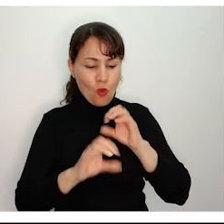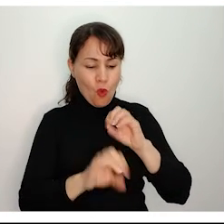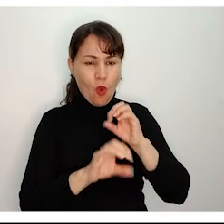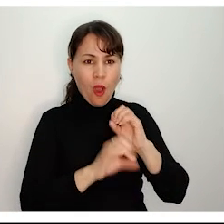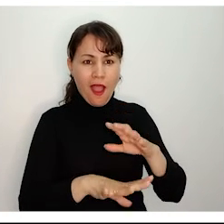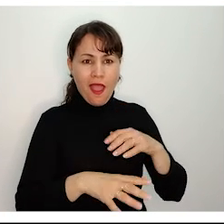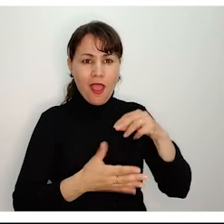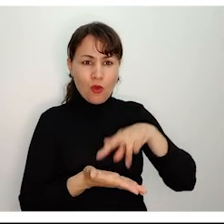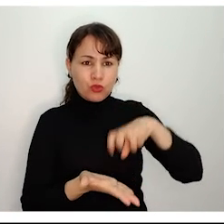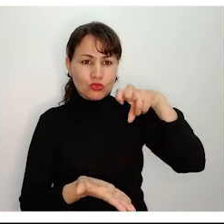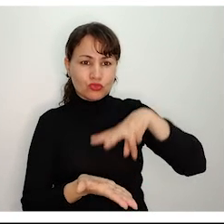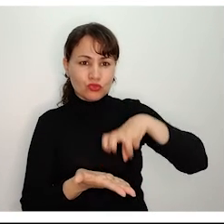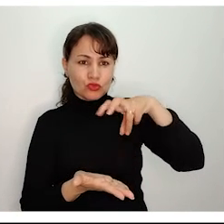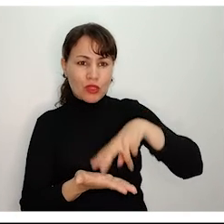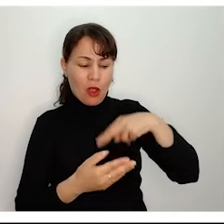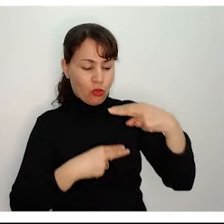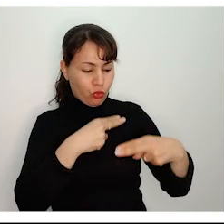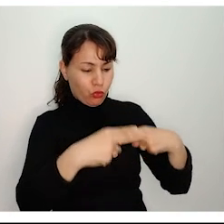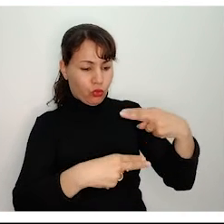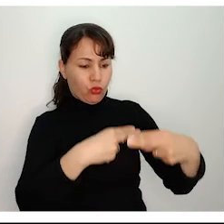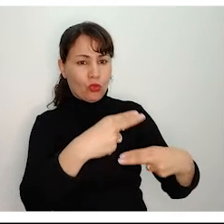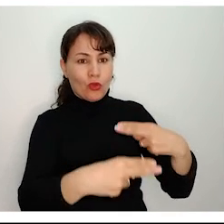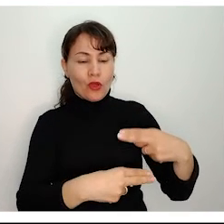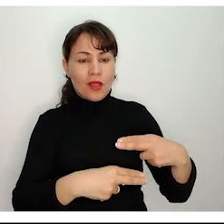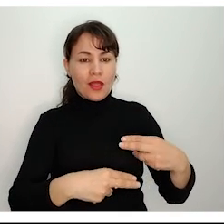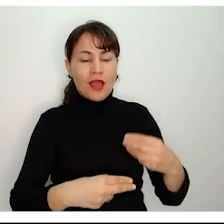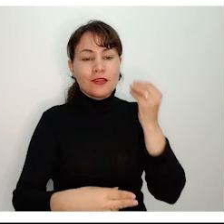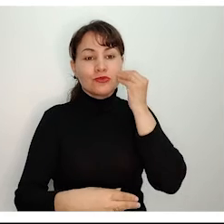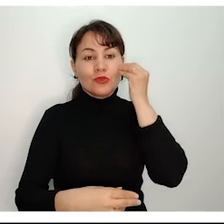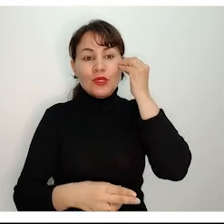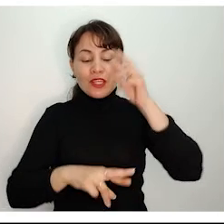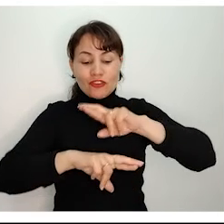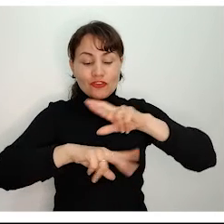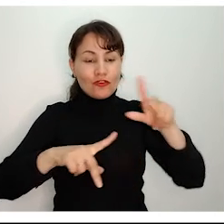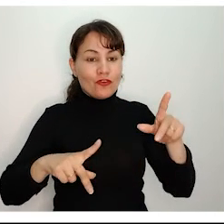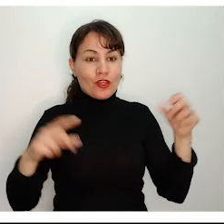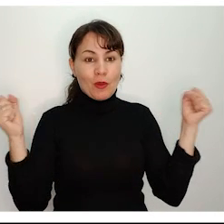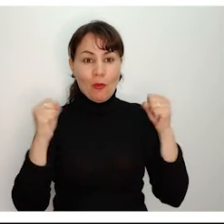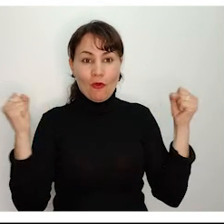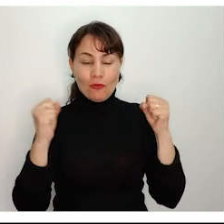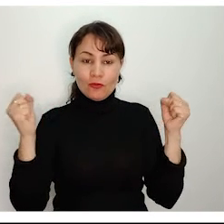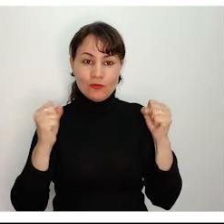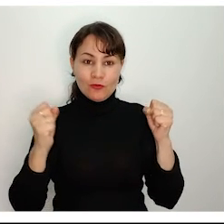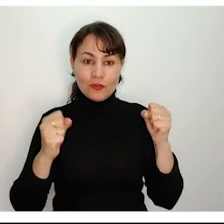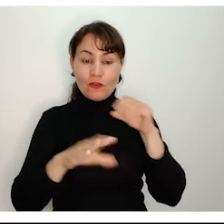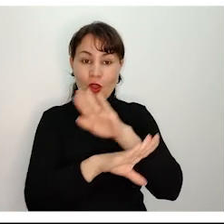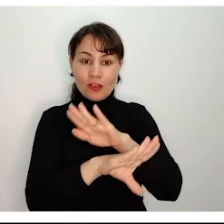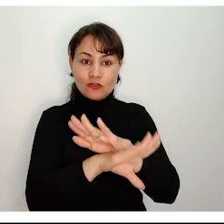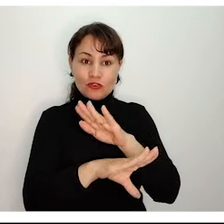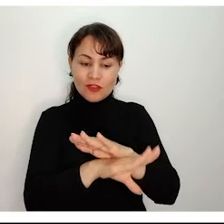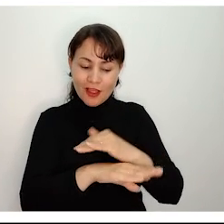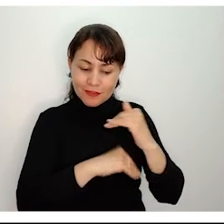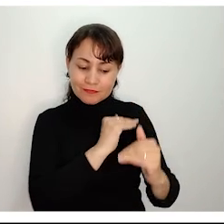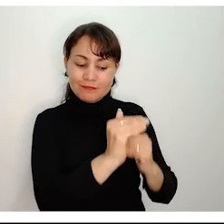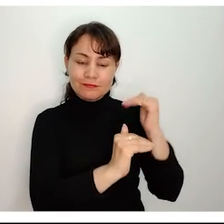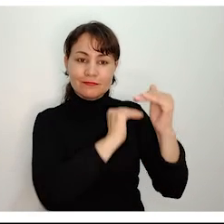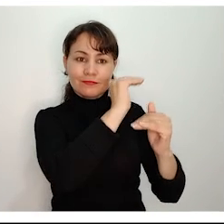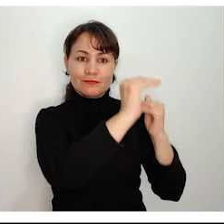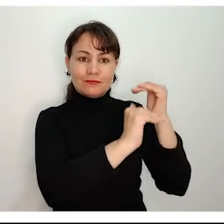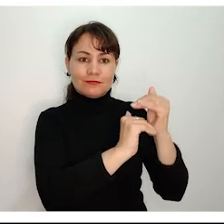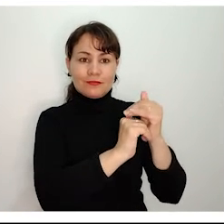o correr, pular, rolar, experimentar diversos movimentos já vão auxiliar também